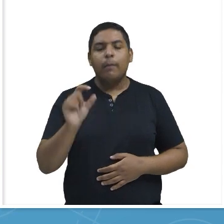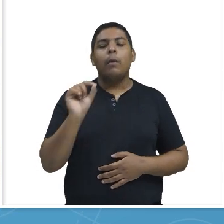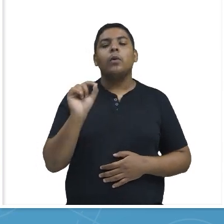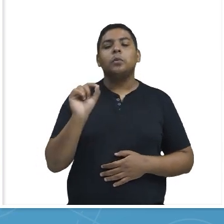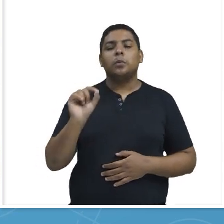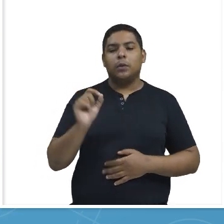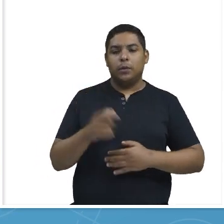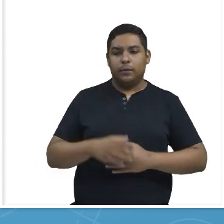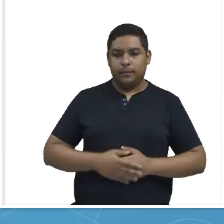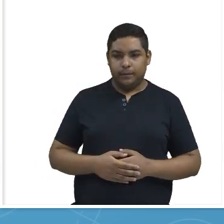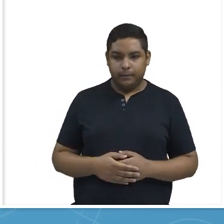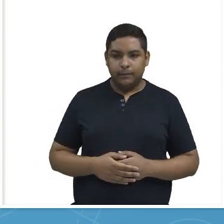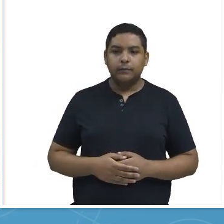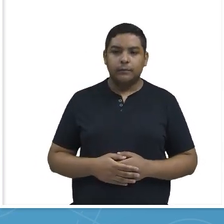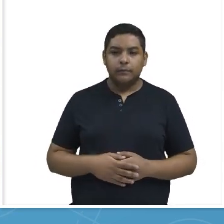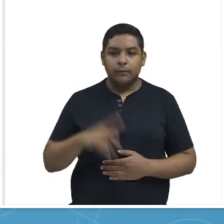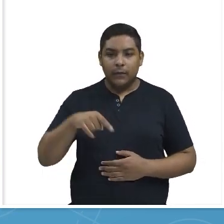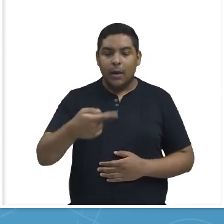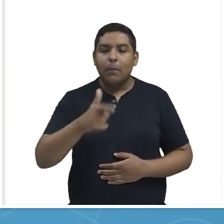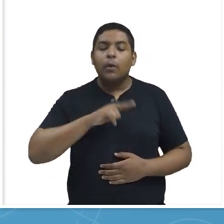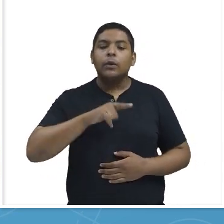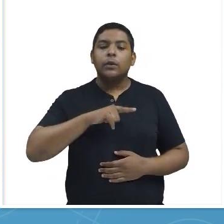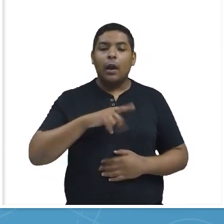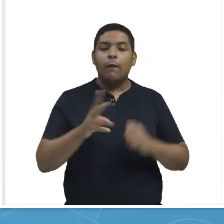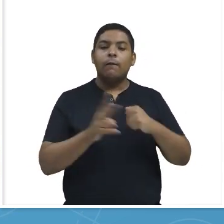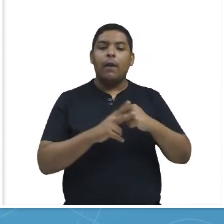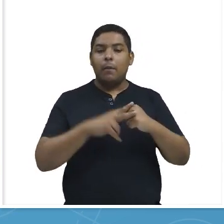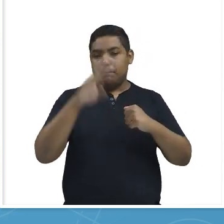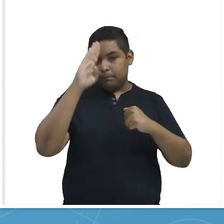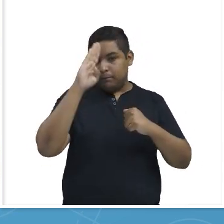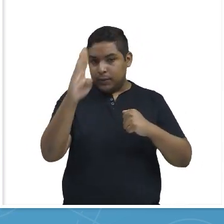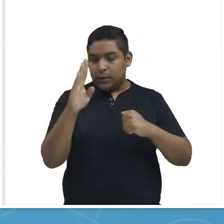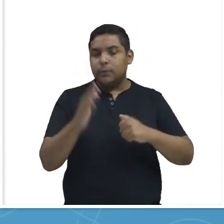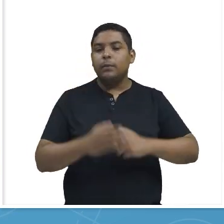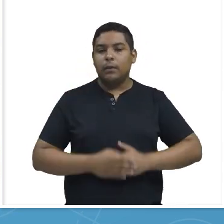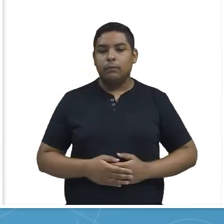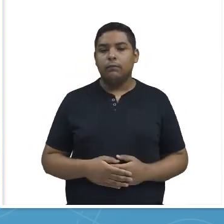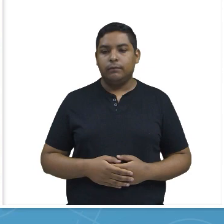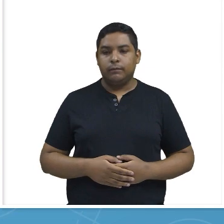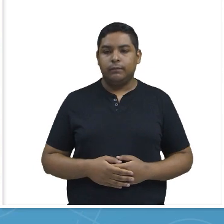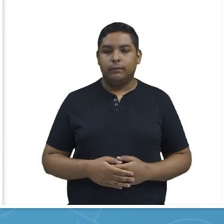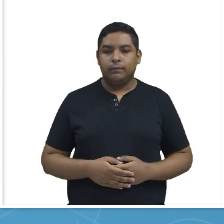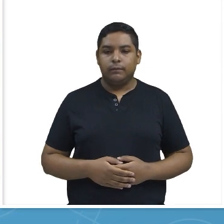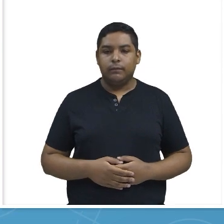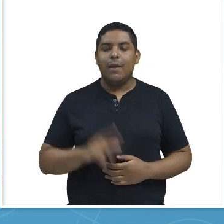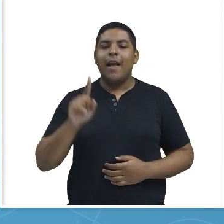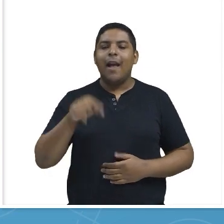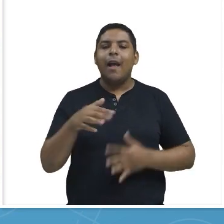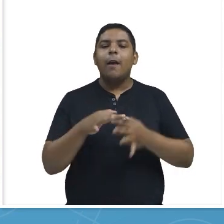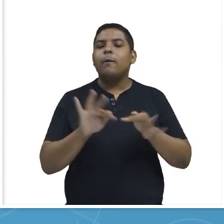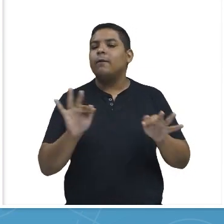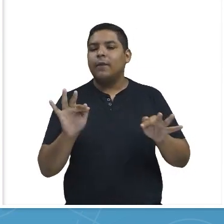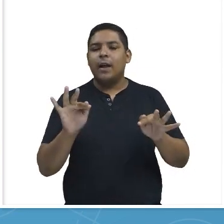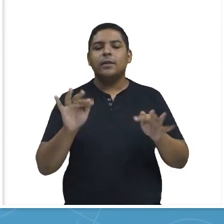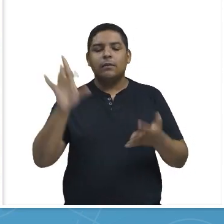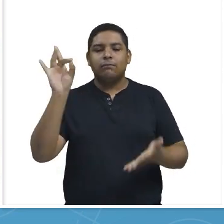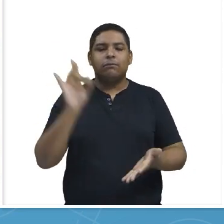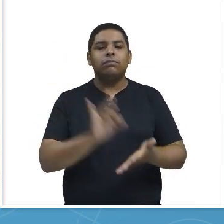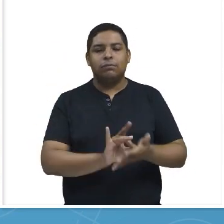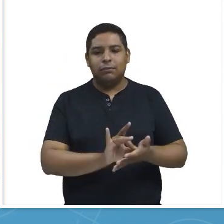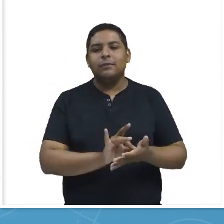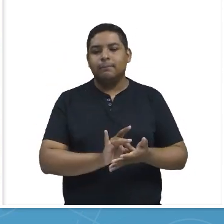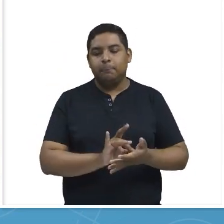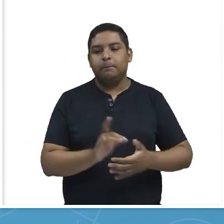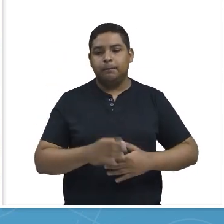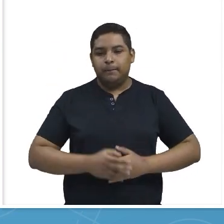to, seguido do verbo principal. Então, esta frase é uma frase afirmativa, tudo bem?